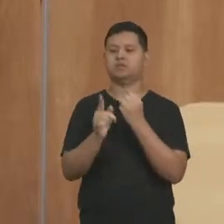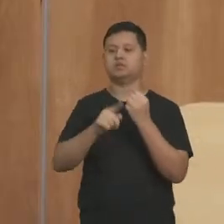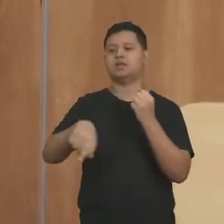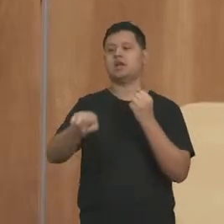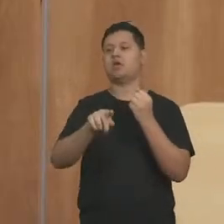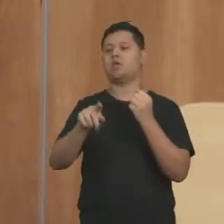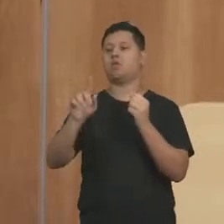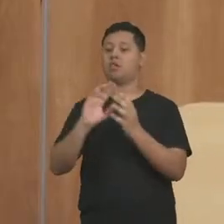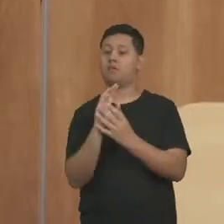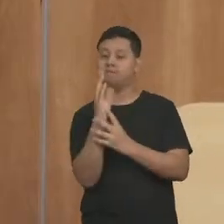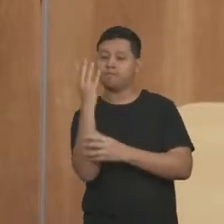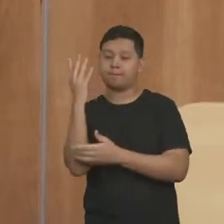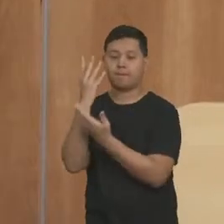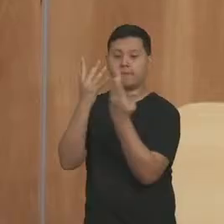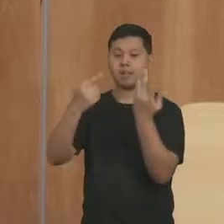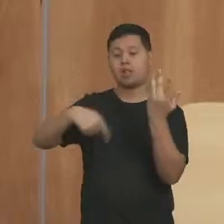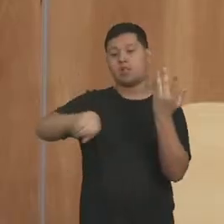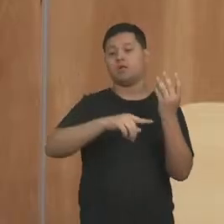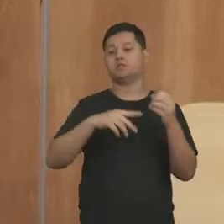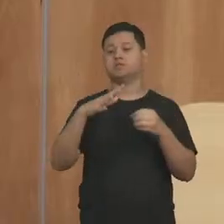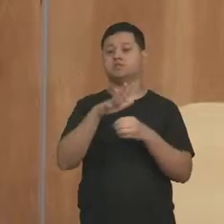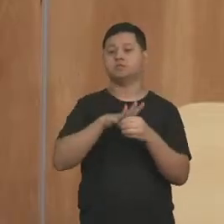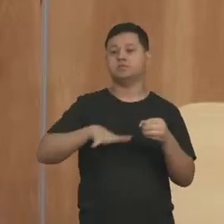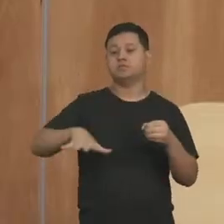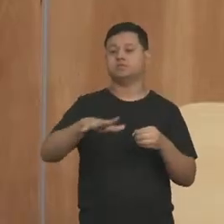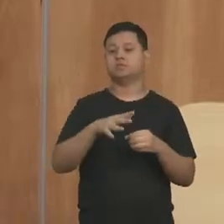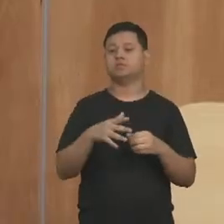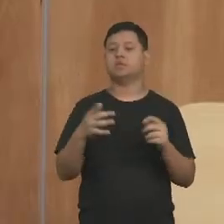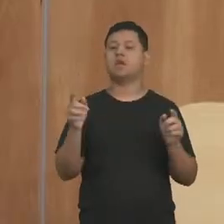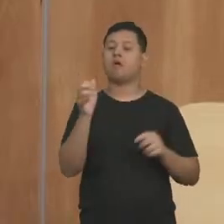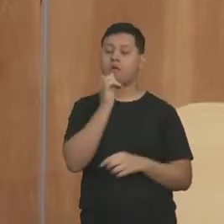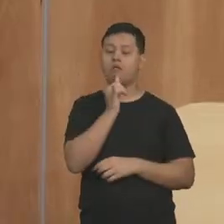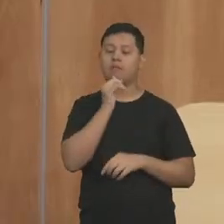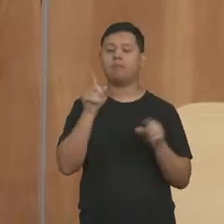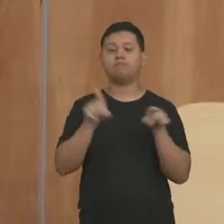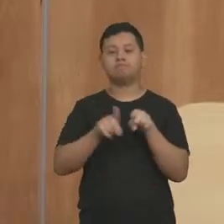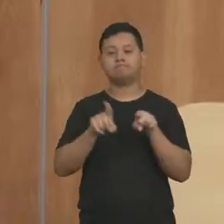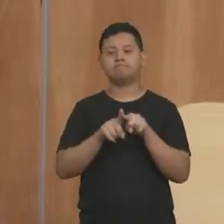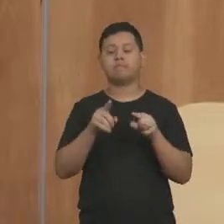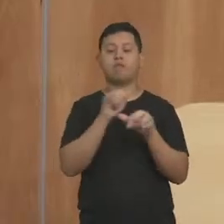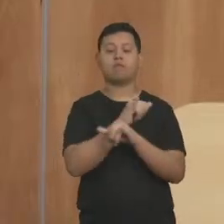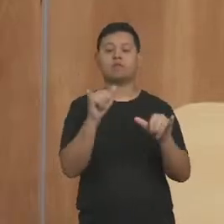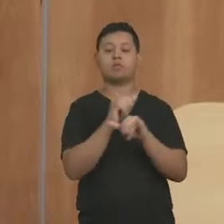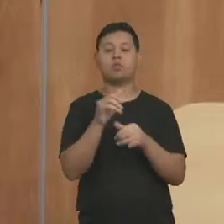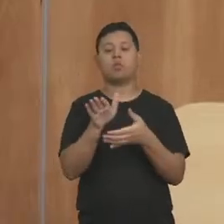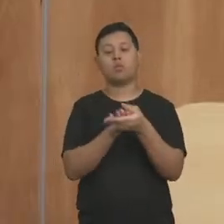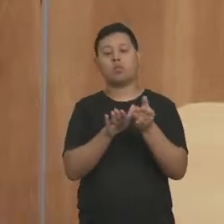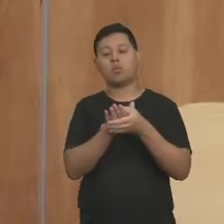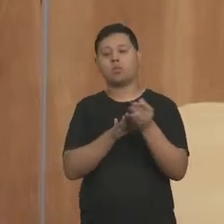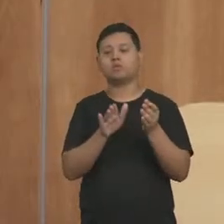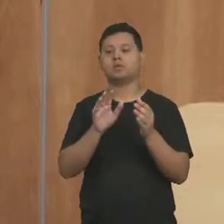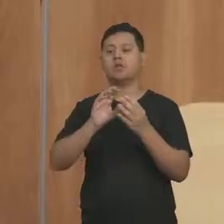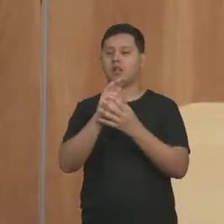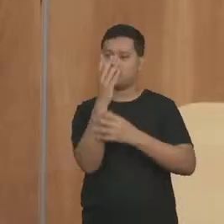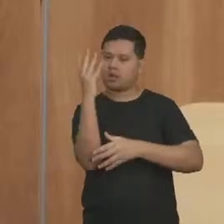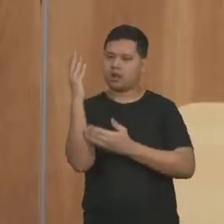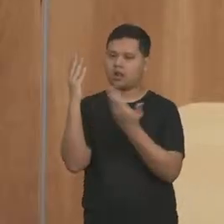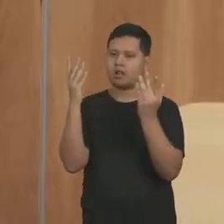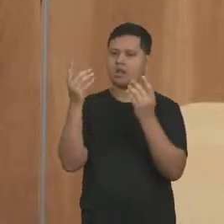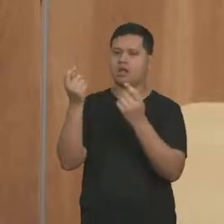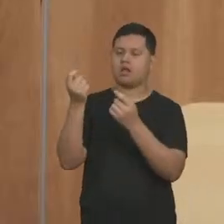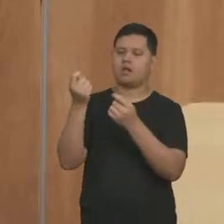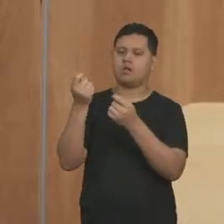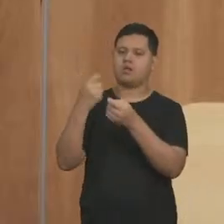meio ambiente e toda a nossa região. A exemplo disso, cito o Conselho Municipal do Meio Ambiente, que foi criado em maio